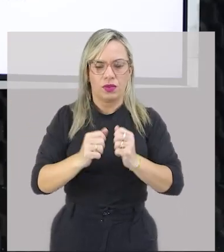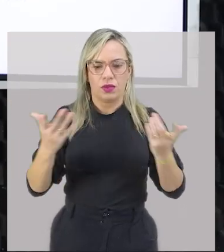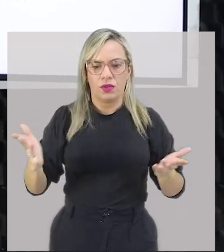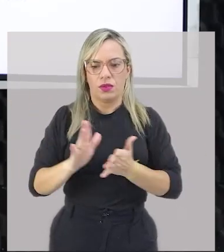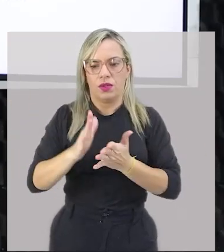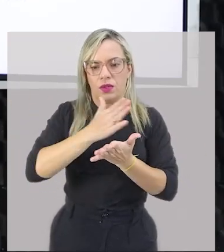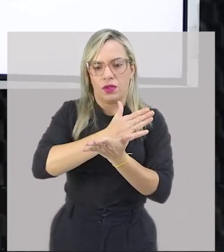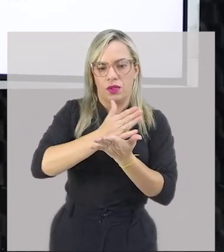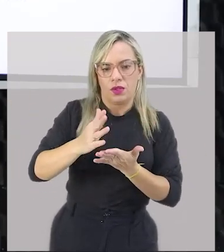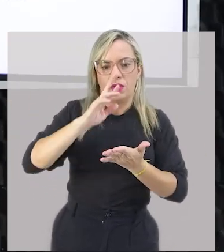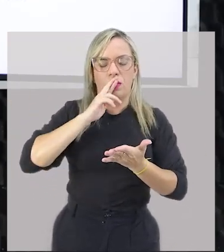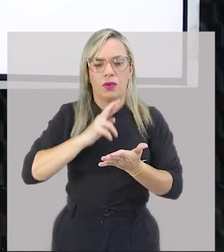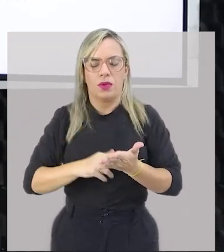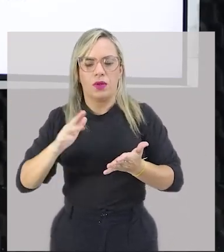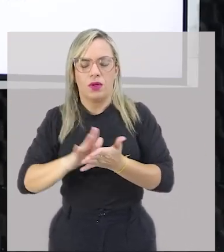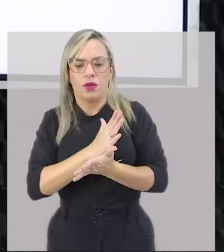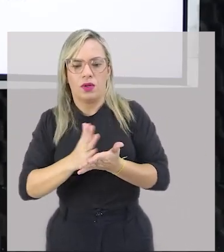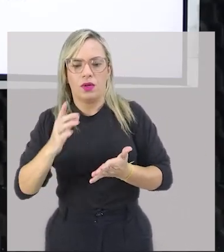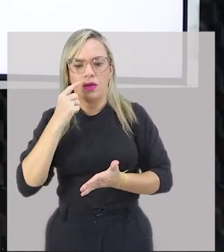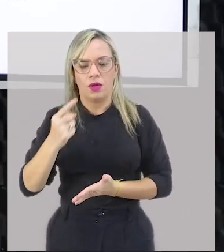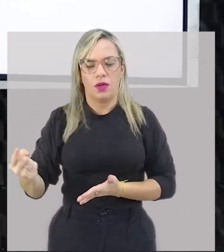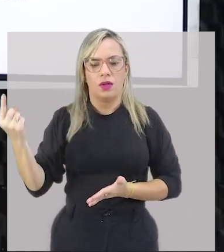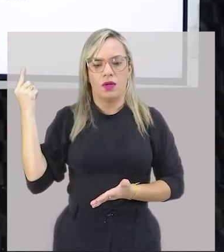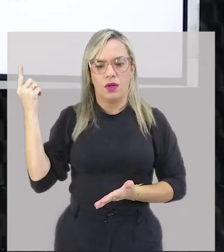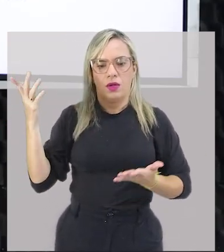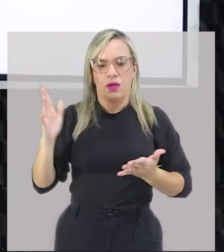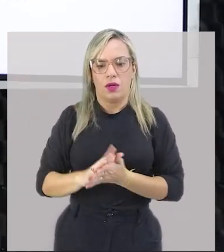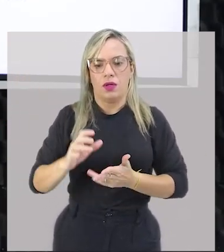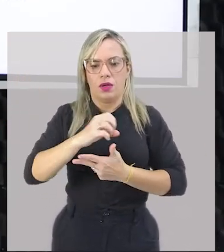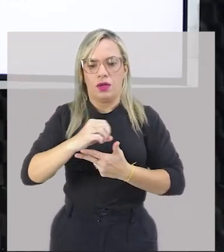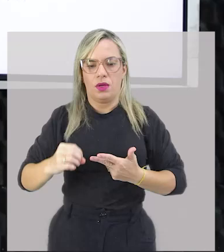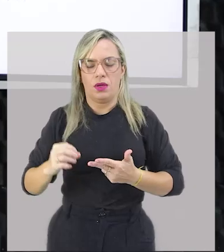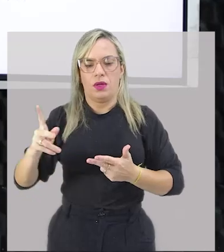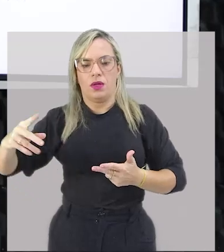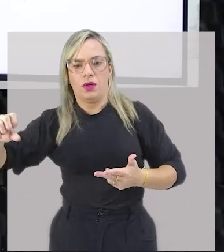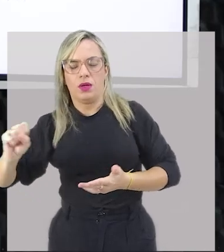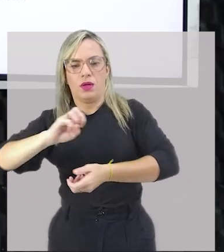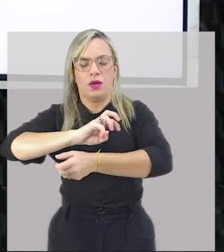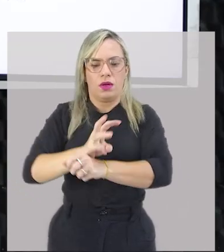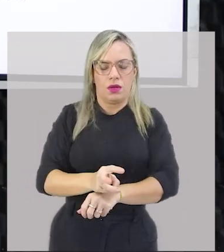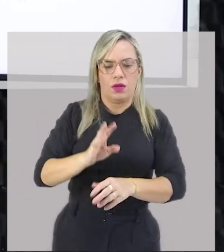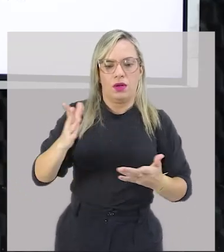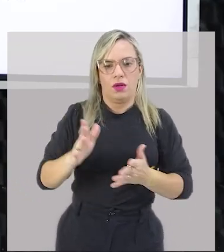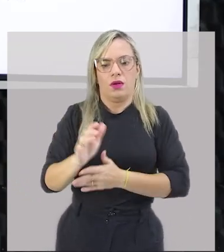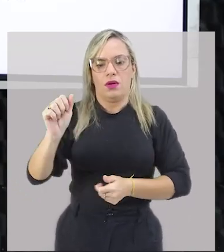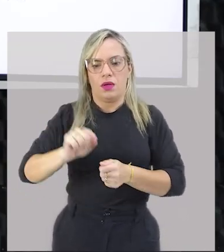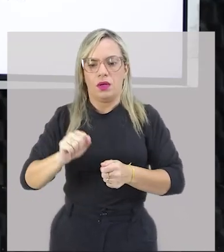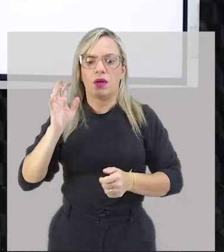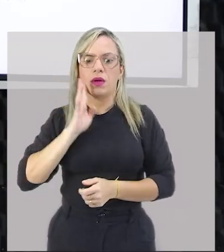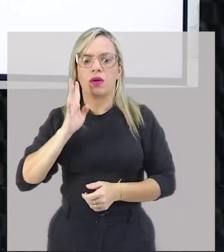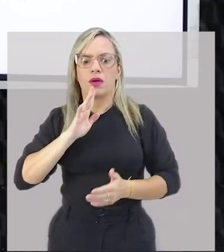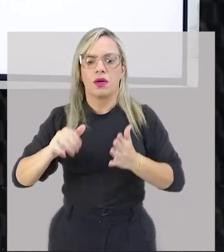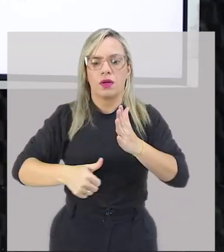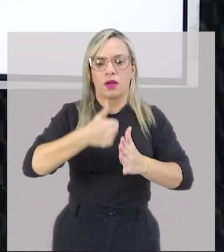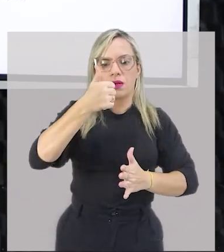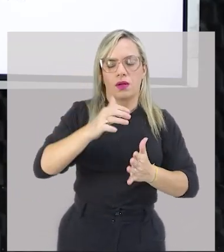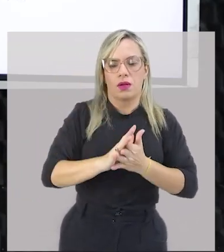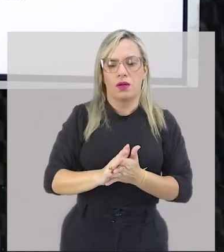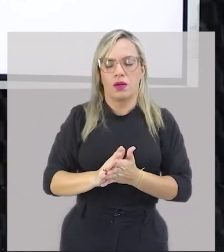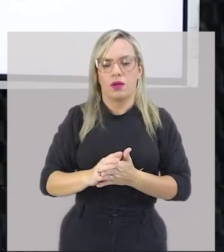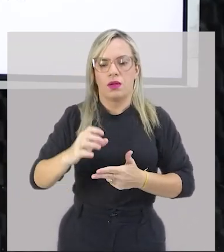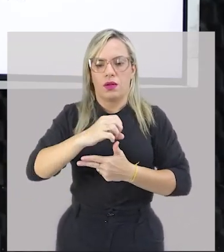Vamos começar a resolver algumas questões. Eu peguei só questões do Enem e da UEMA para a gente fazer. Legal? Olha só a primeira, do